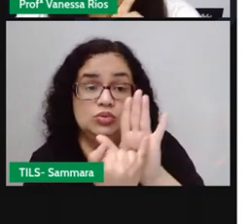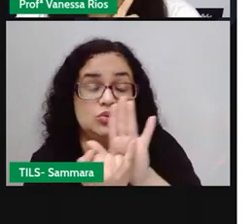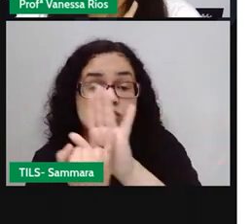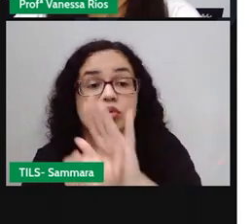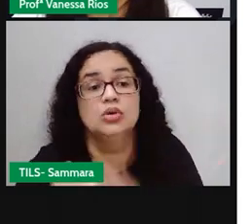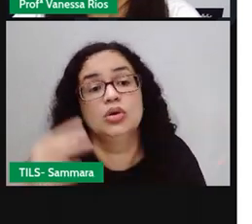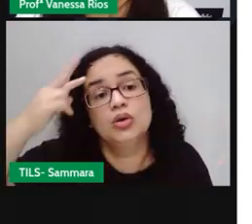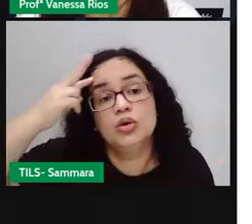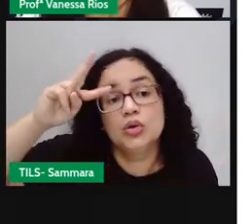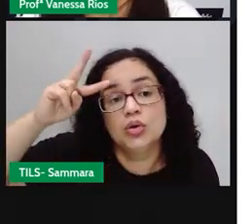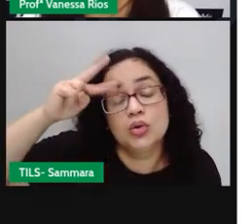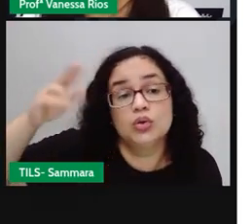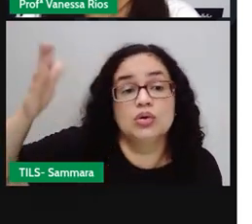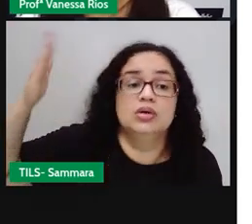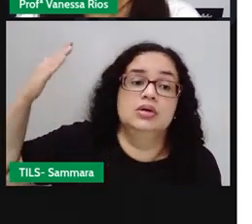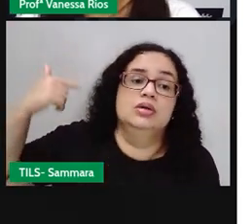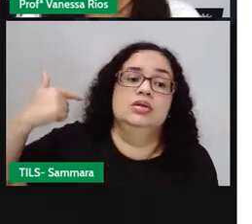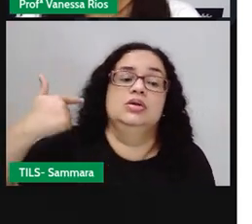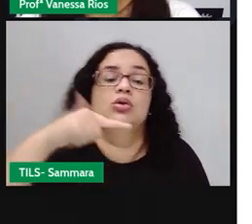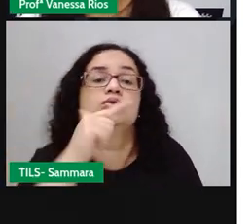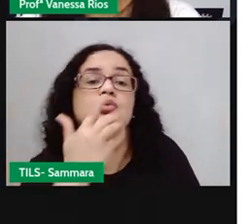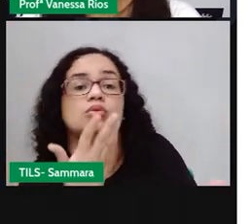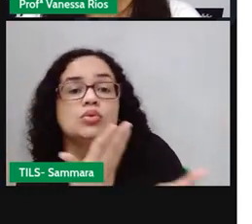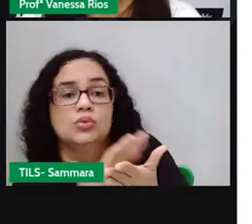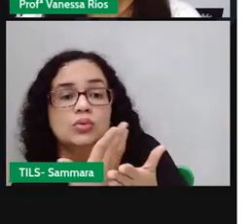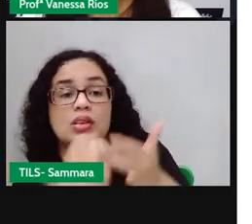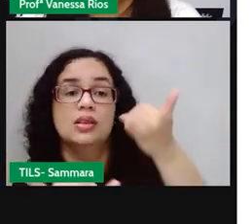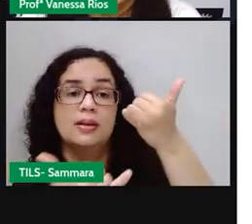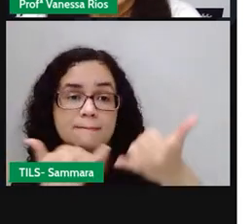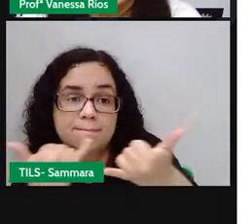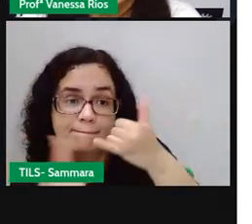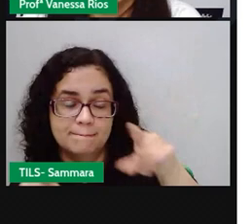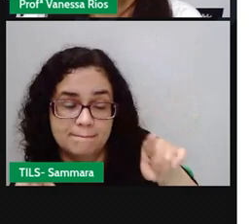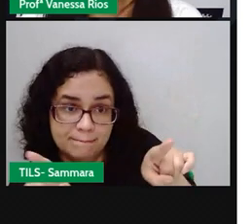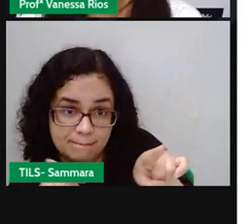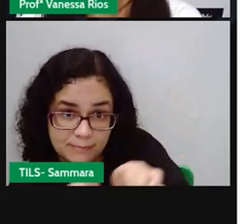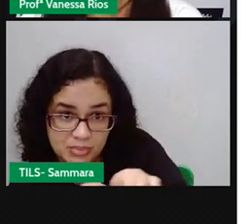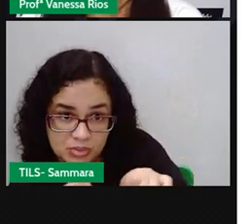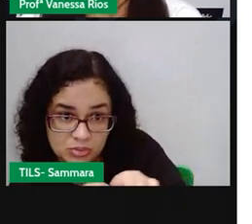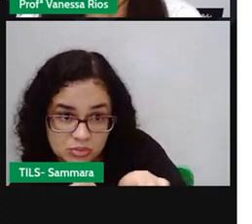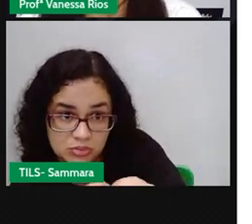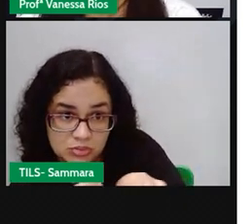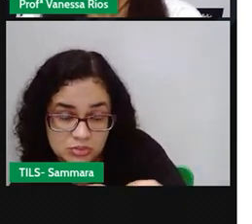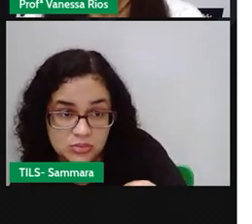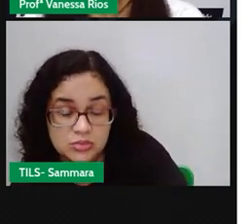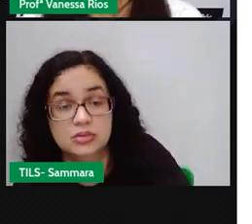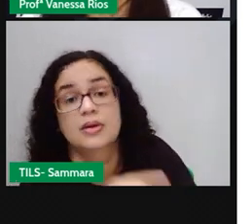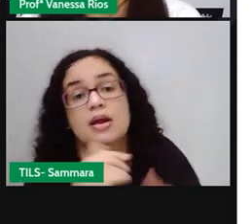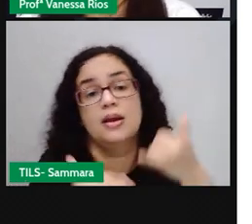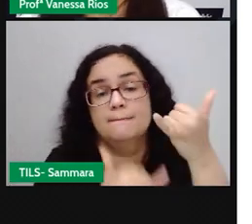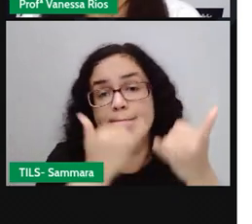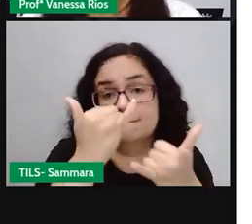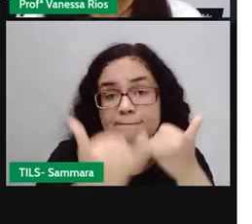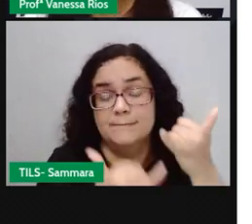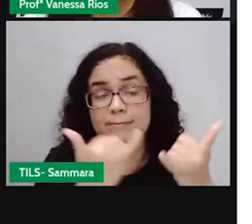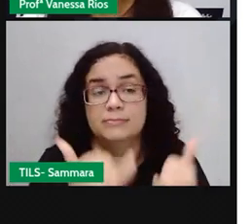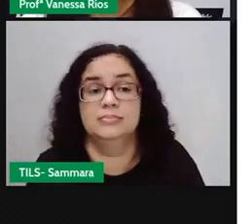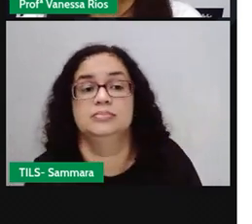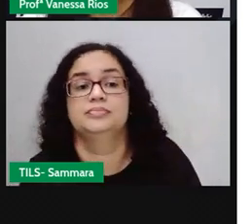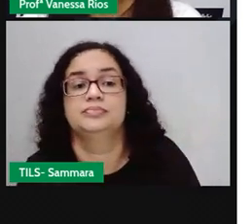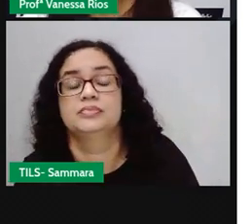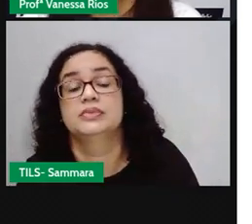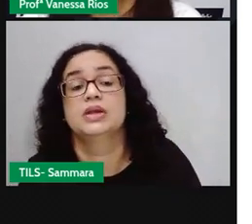histórica. A gente viu lá na outra aula. E os brinquedos também servem, né? Para o nosso lazer, para a nossa